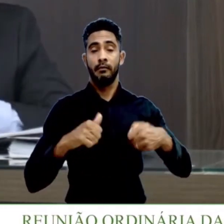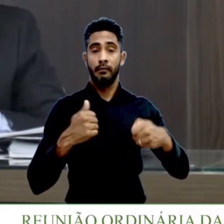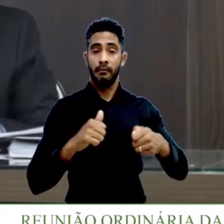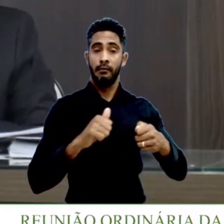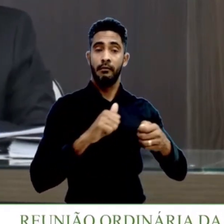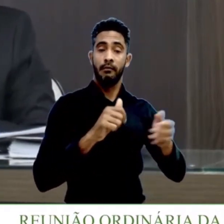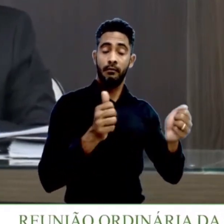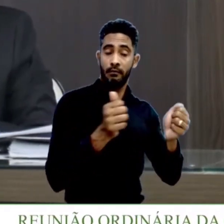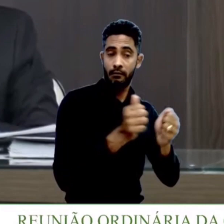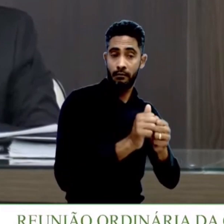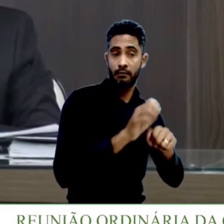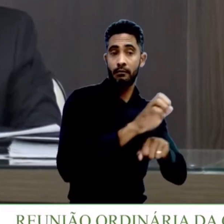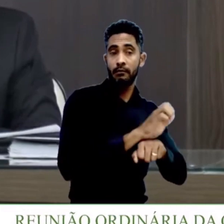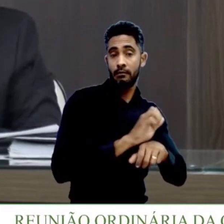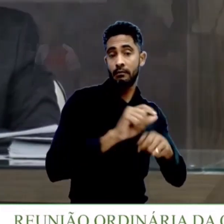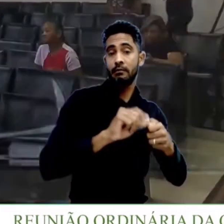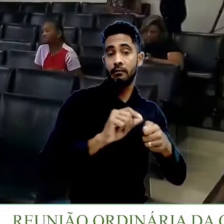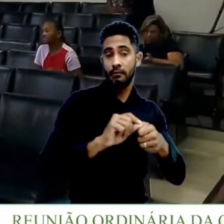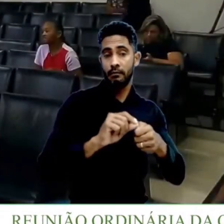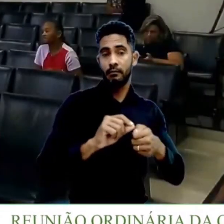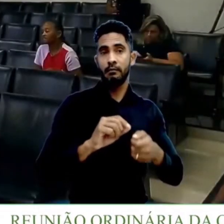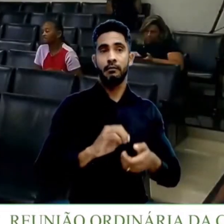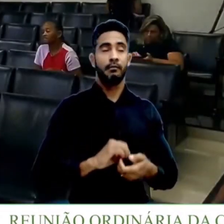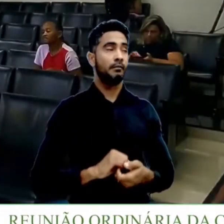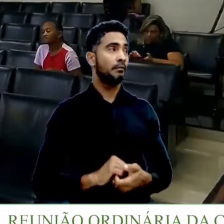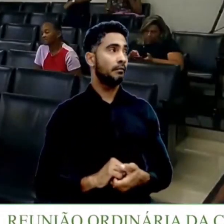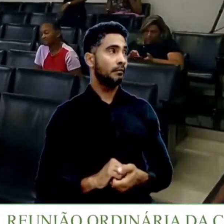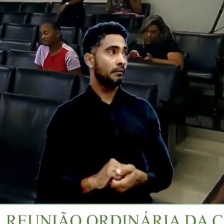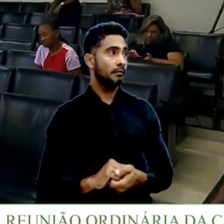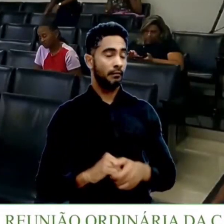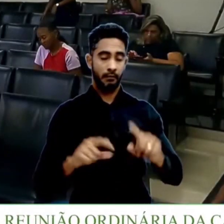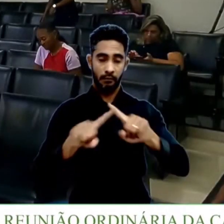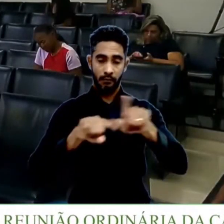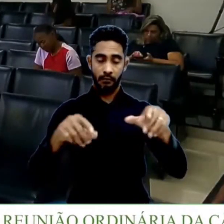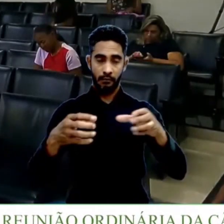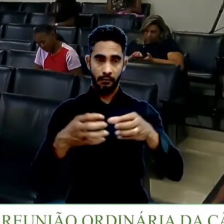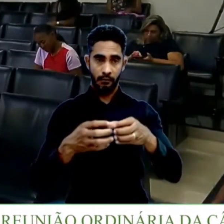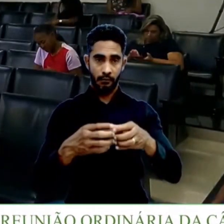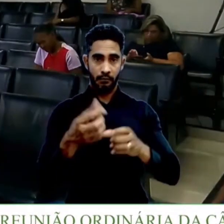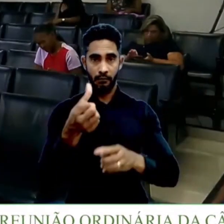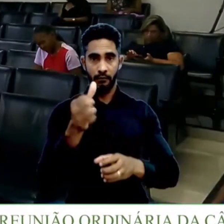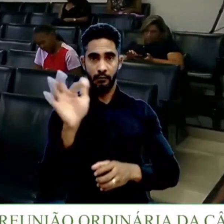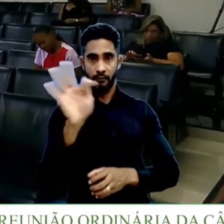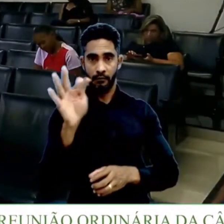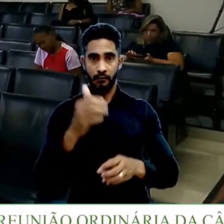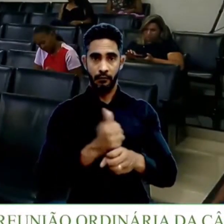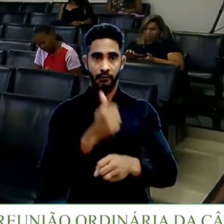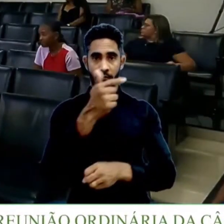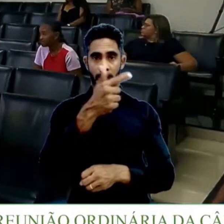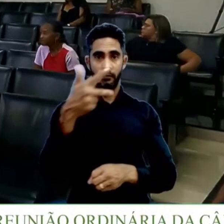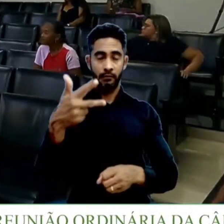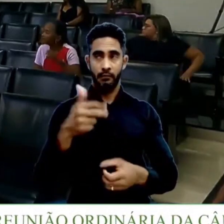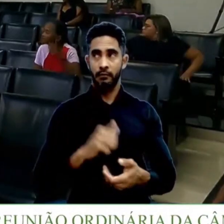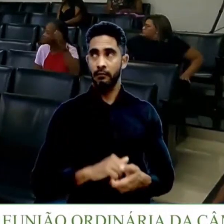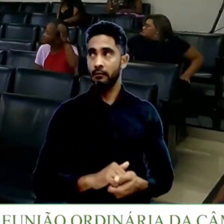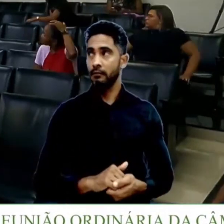ao Executivo e tomarem as providências cabíveis. Sala das Sessões, 6 de fevereiro de